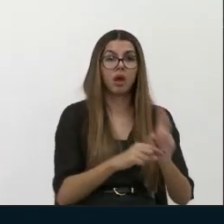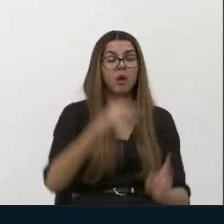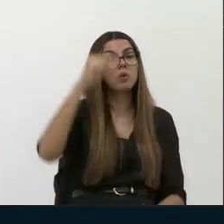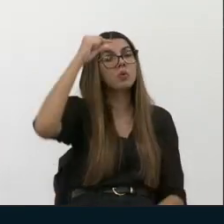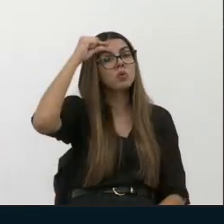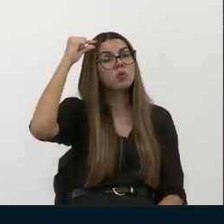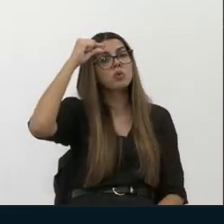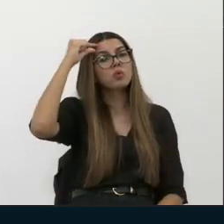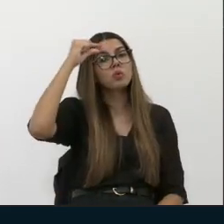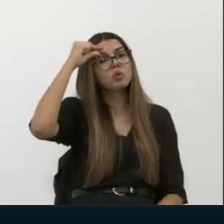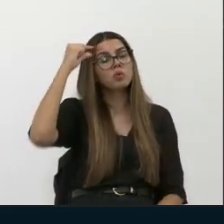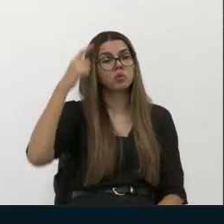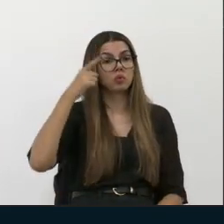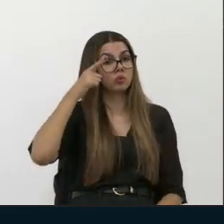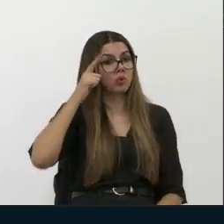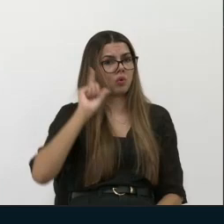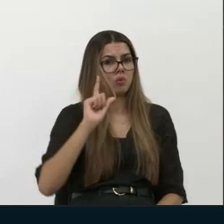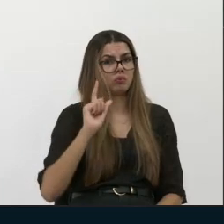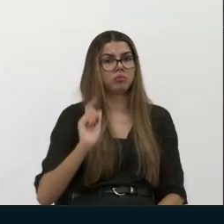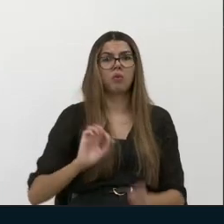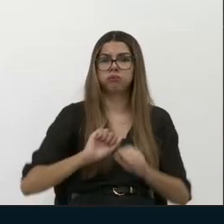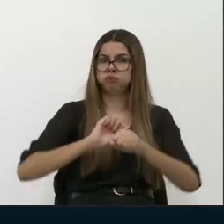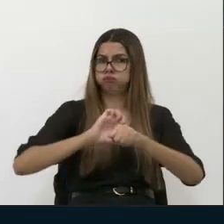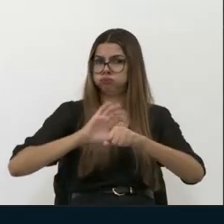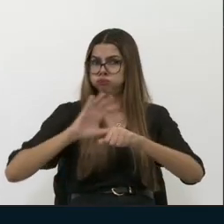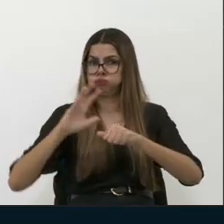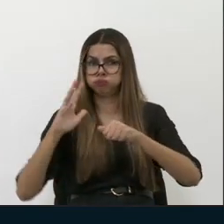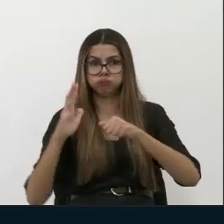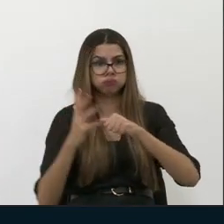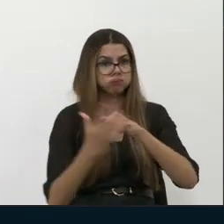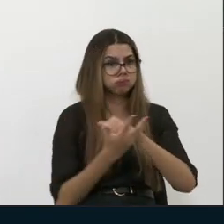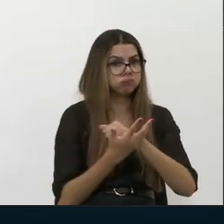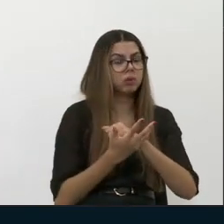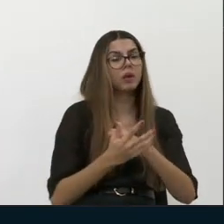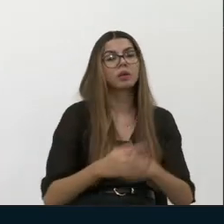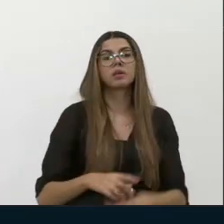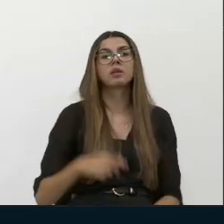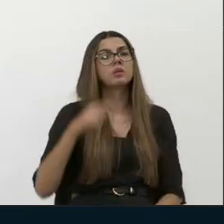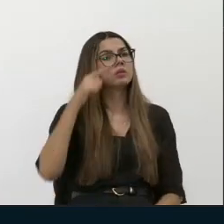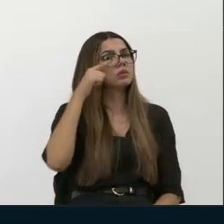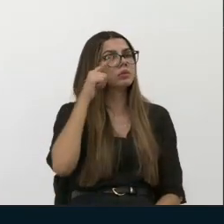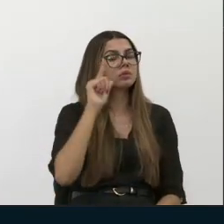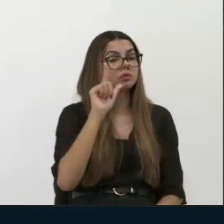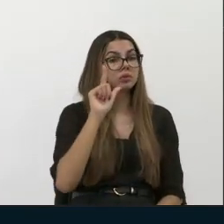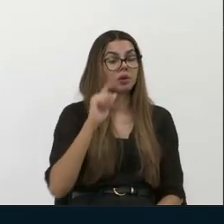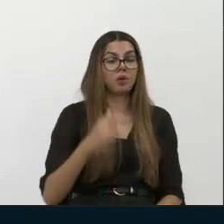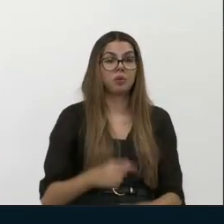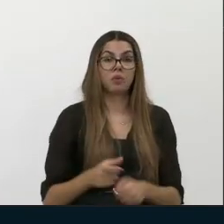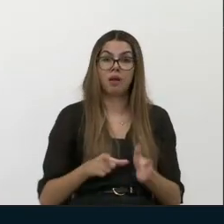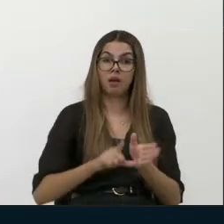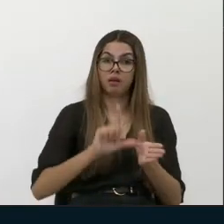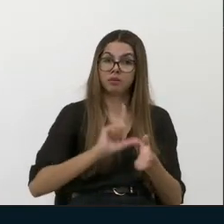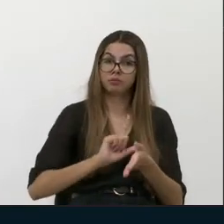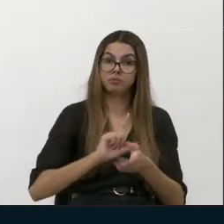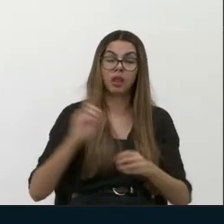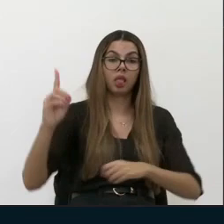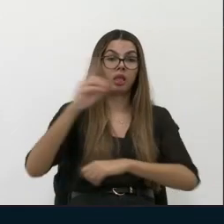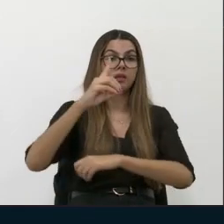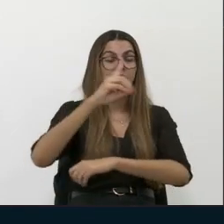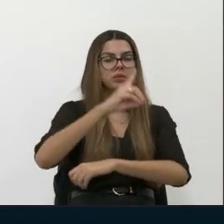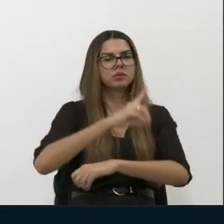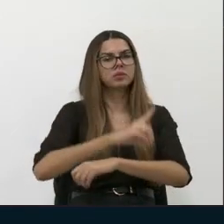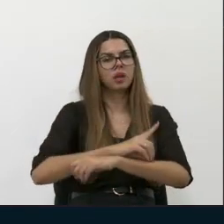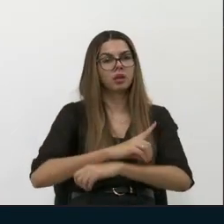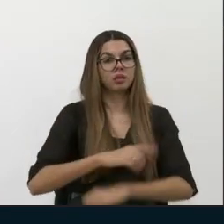não se antecipou no caso da pandemia, não se antecipou aqui agora no caso da dengue, e a gente vê que os